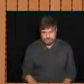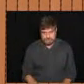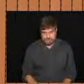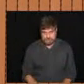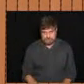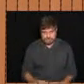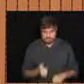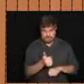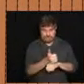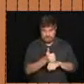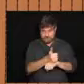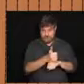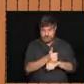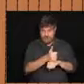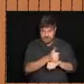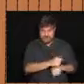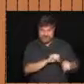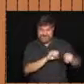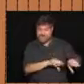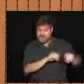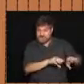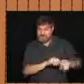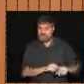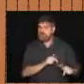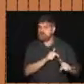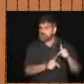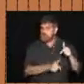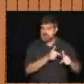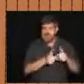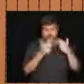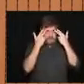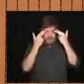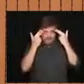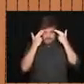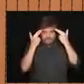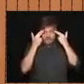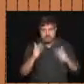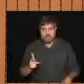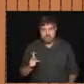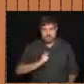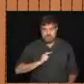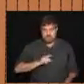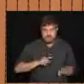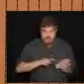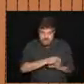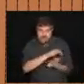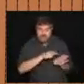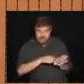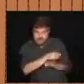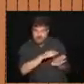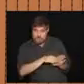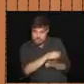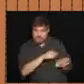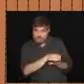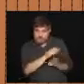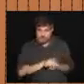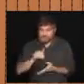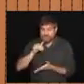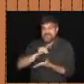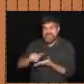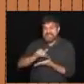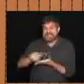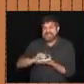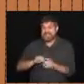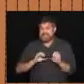os profissionais da rede municipal de educação vão trabalhar normalmente de acordo com orientação da secretária